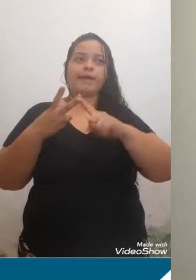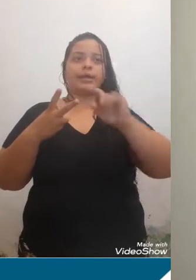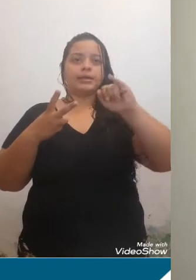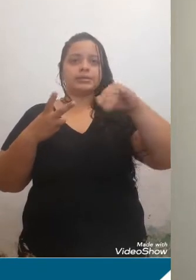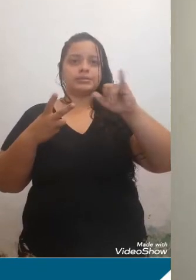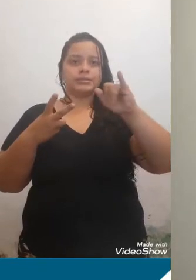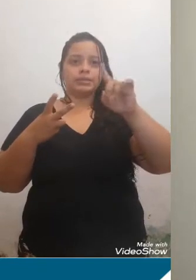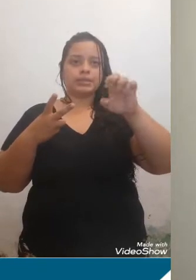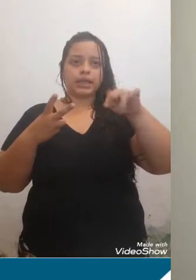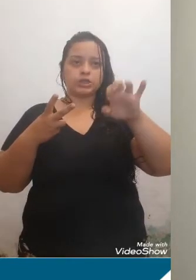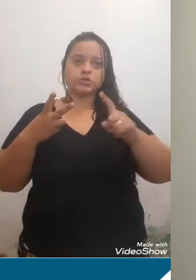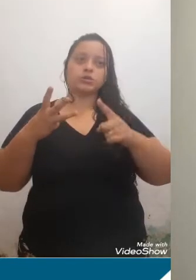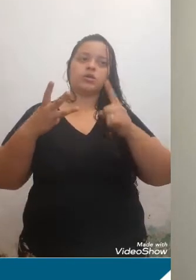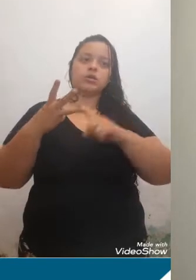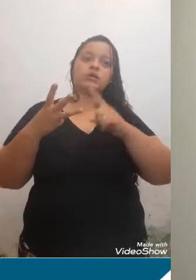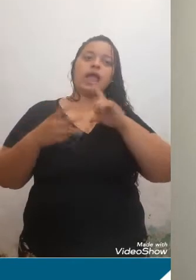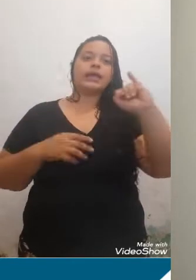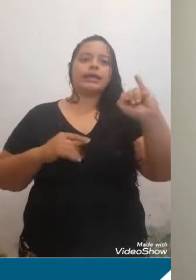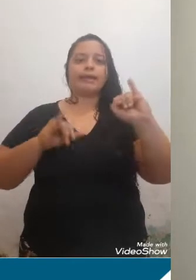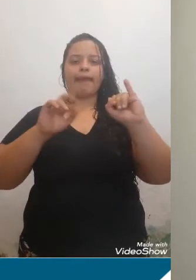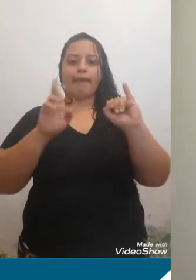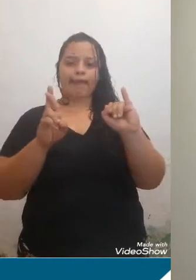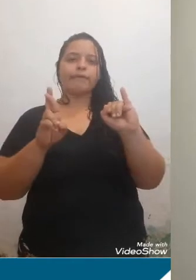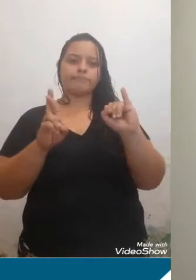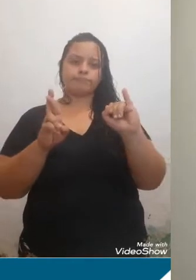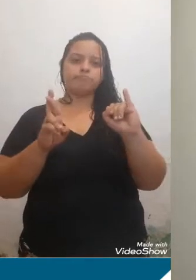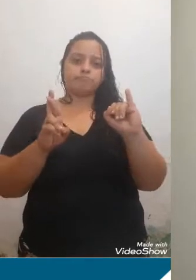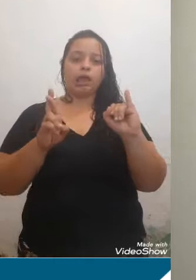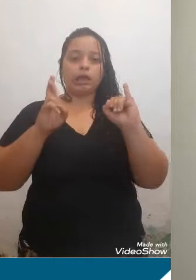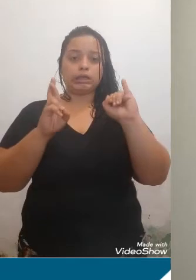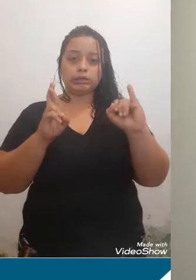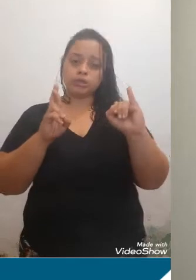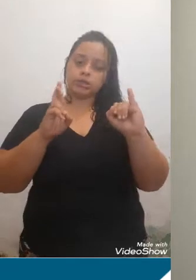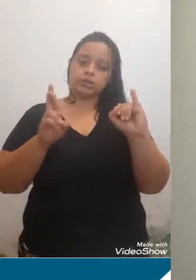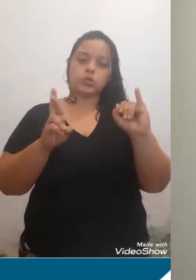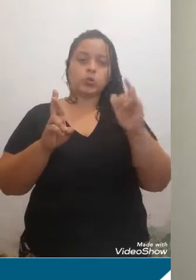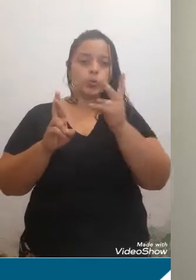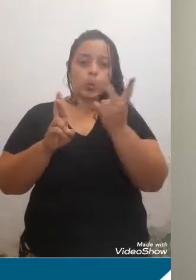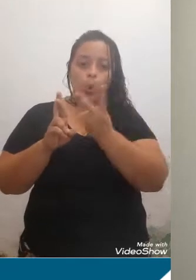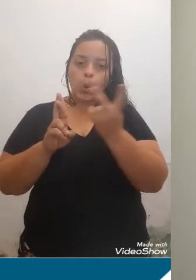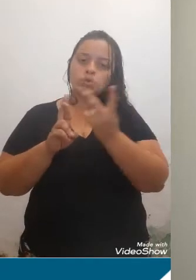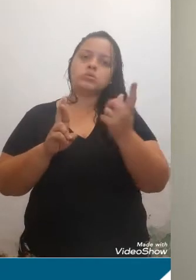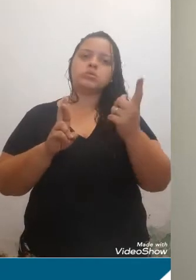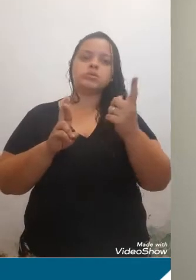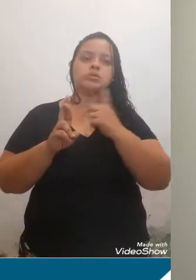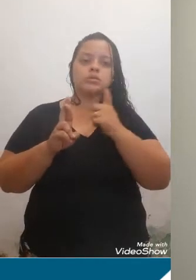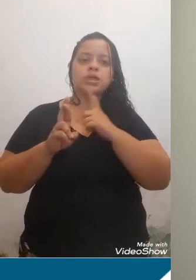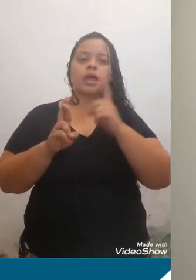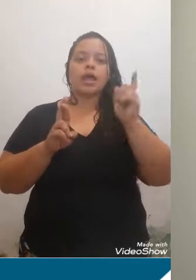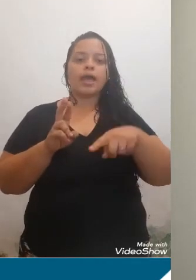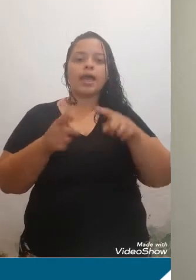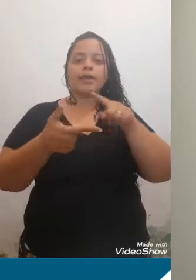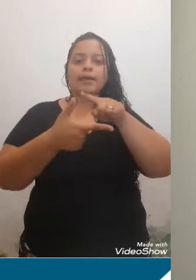observar na figura aí que a gente tem um ângulo I e um ângulo R, ok? O ângulo I e o ângulo R, todos dois, eles